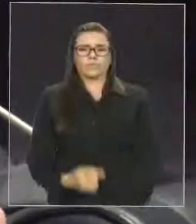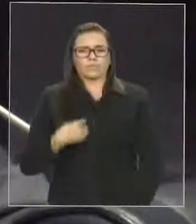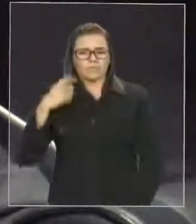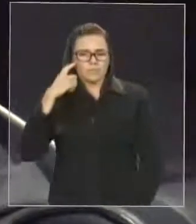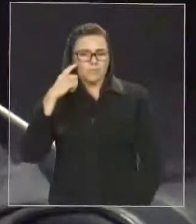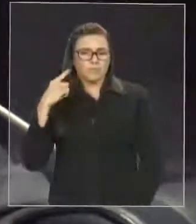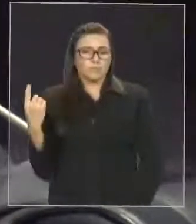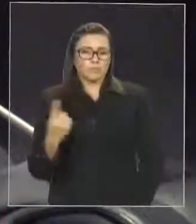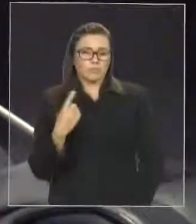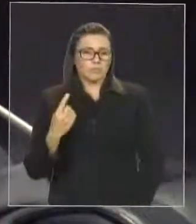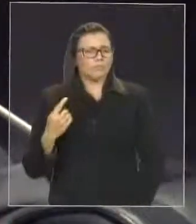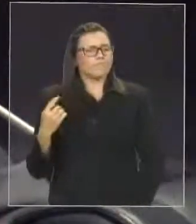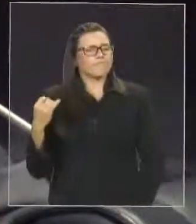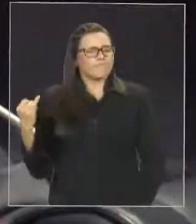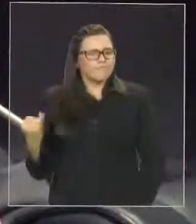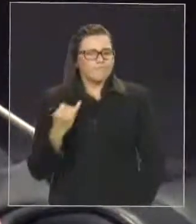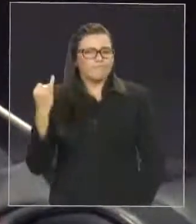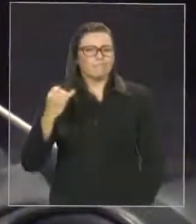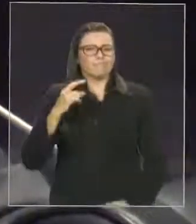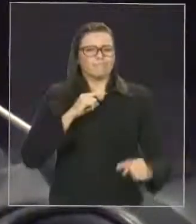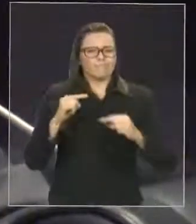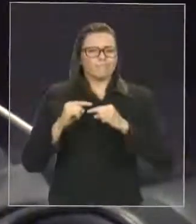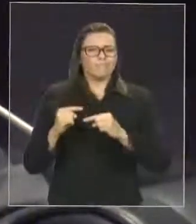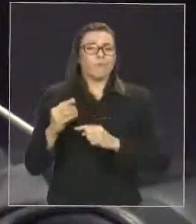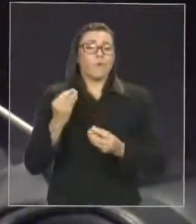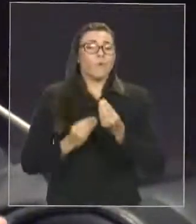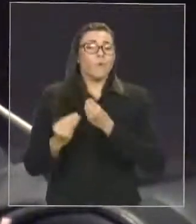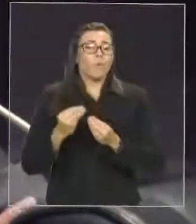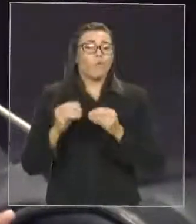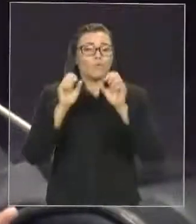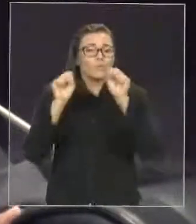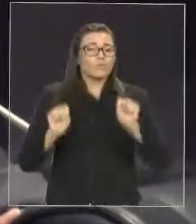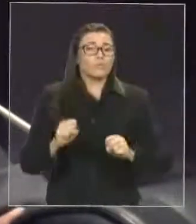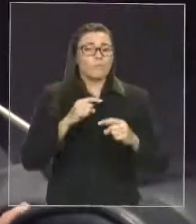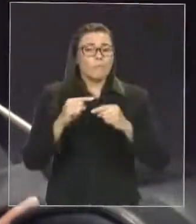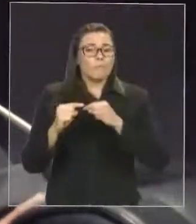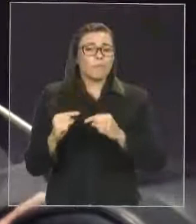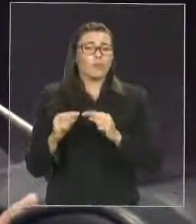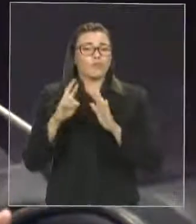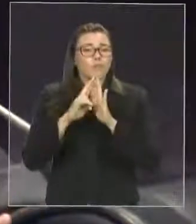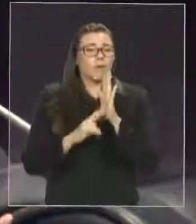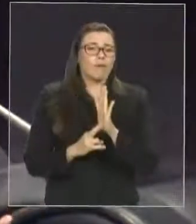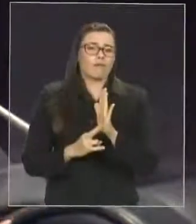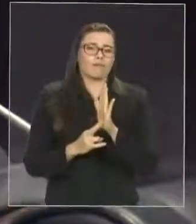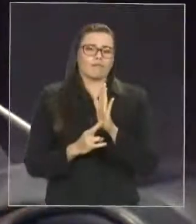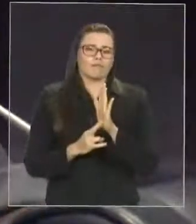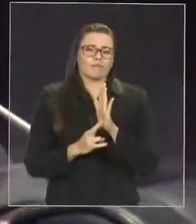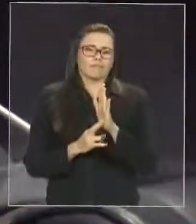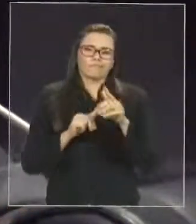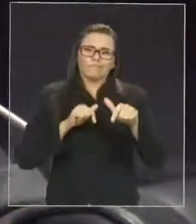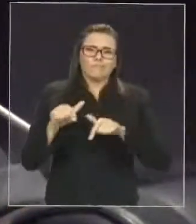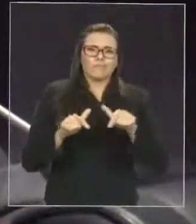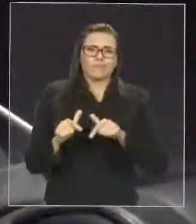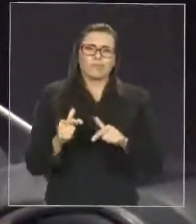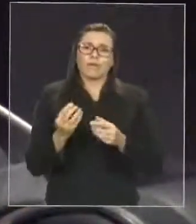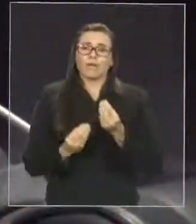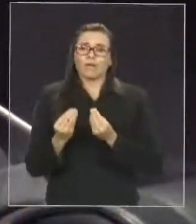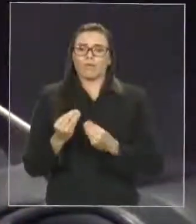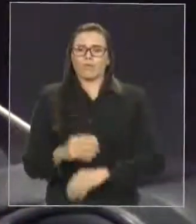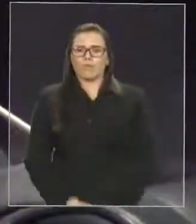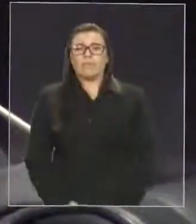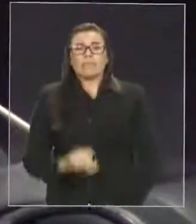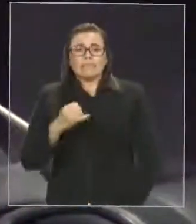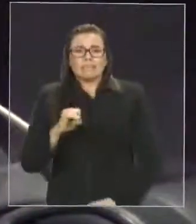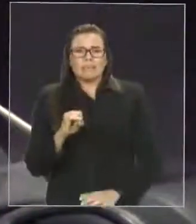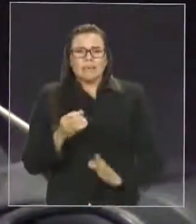como funcionará o sistema político brasileiro daqui para frente. A gente sabe que qualquer item que mudar já caracteriza